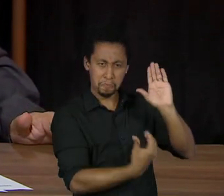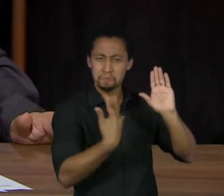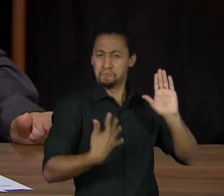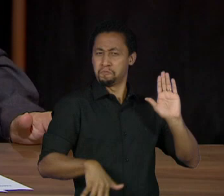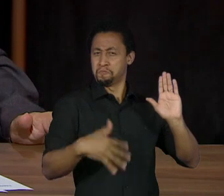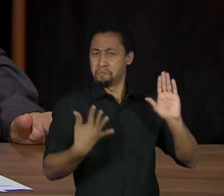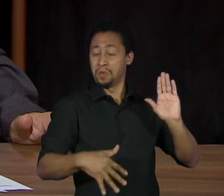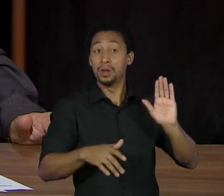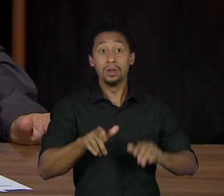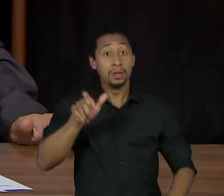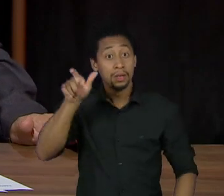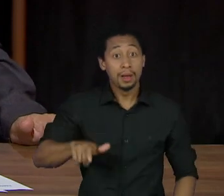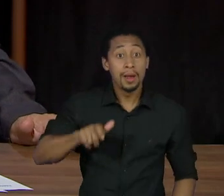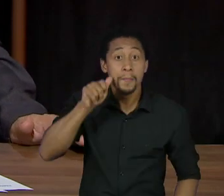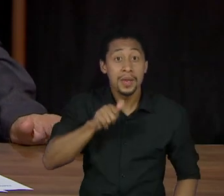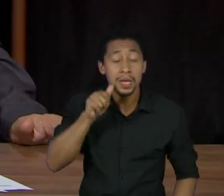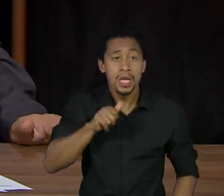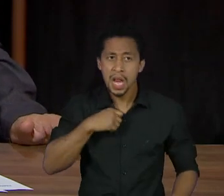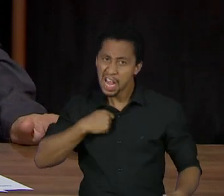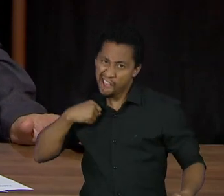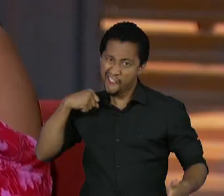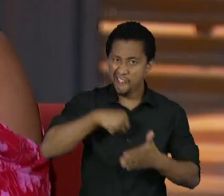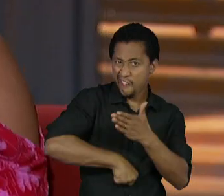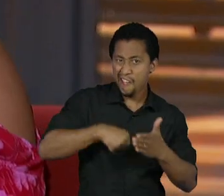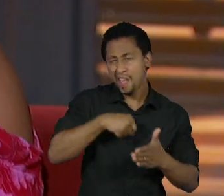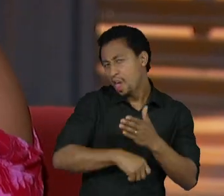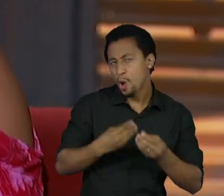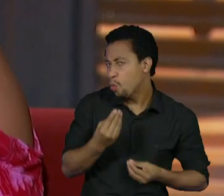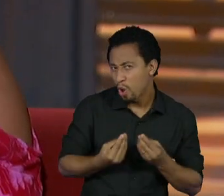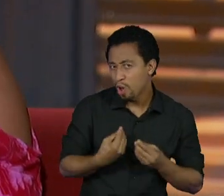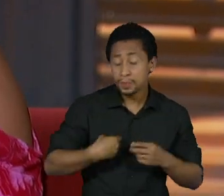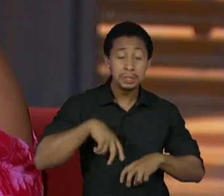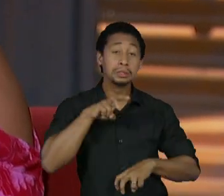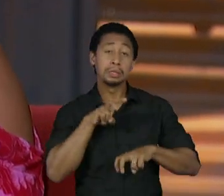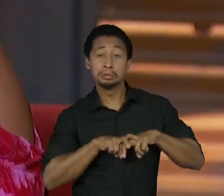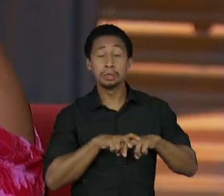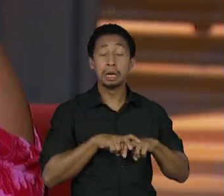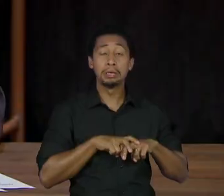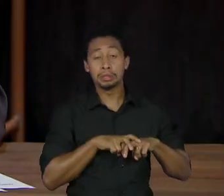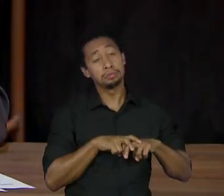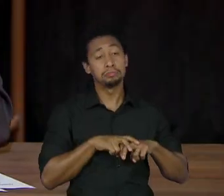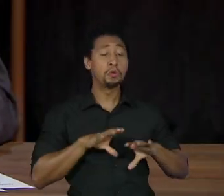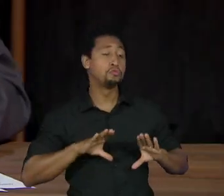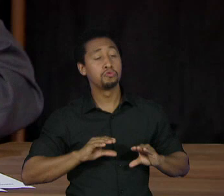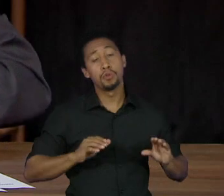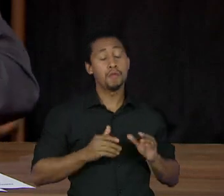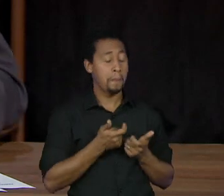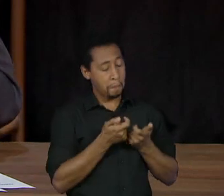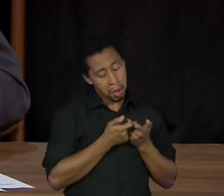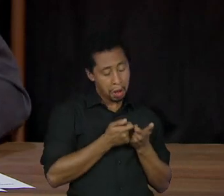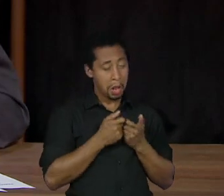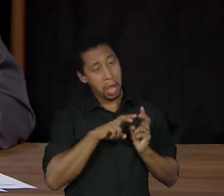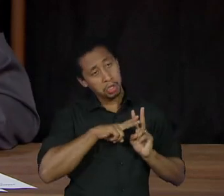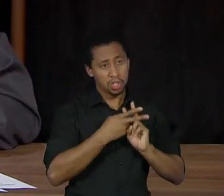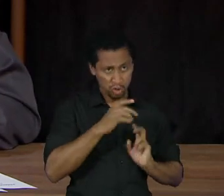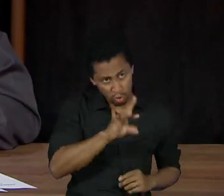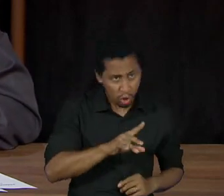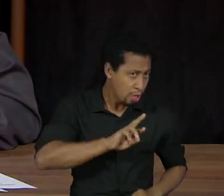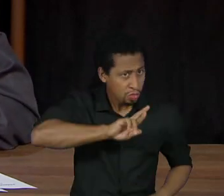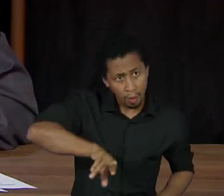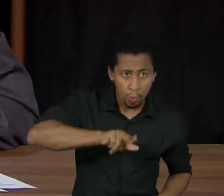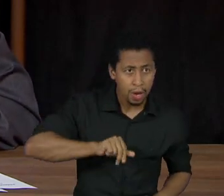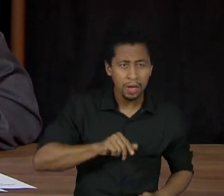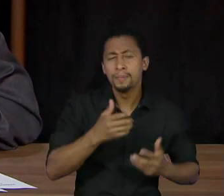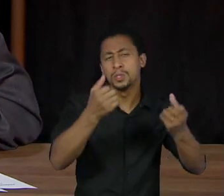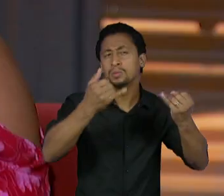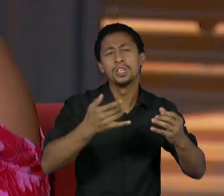só ativista de sofá ou hashtag, não. De tudo que você já fez, Tamires, o que você acha que mudou de verdade, o que você